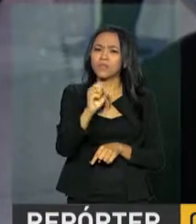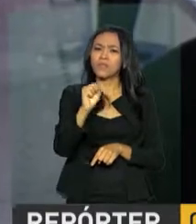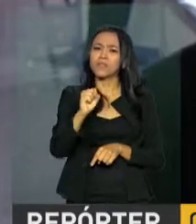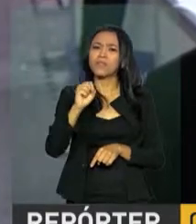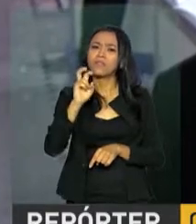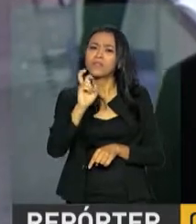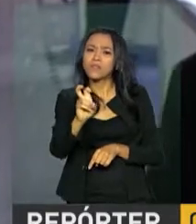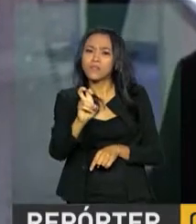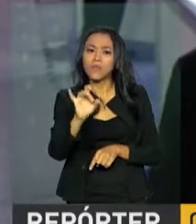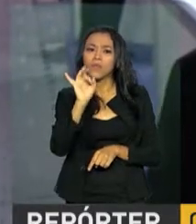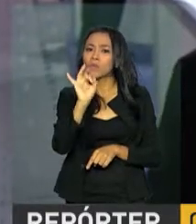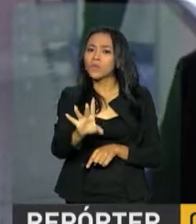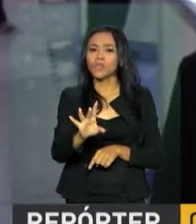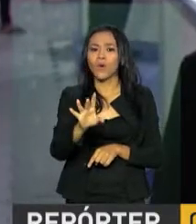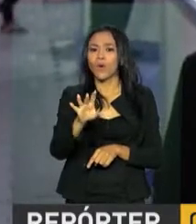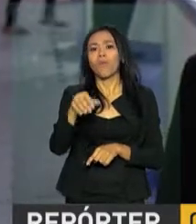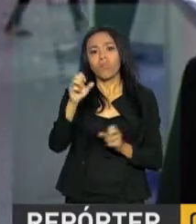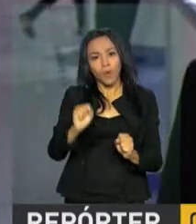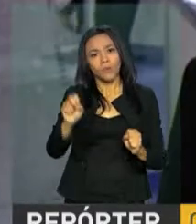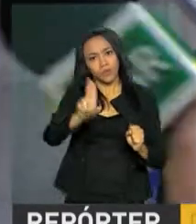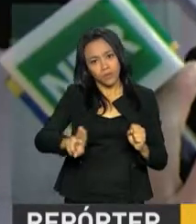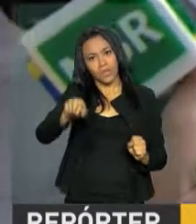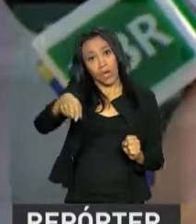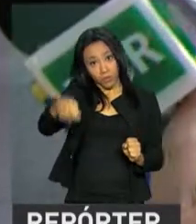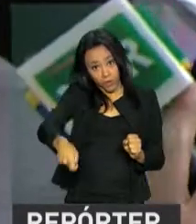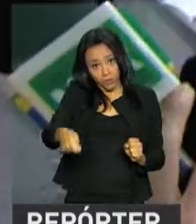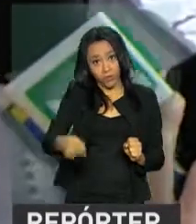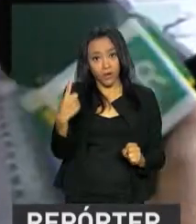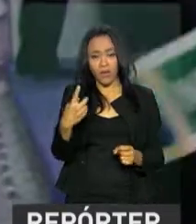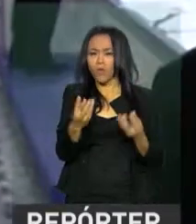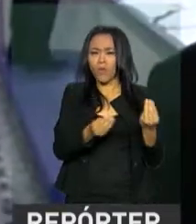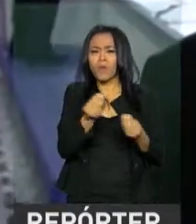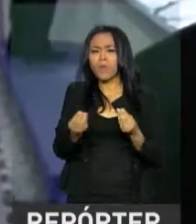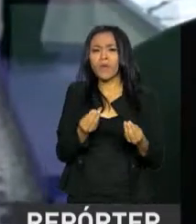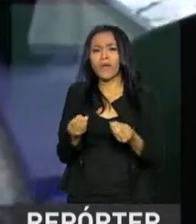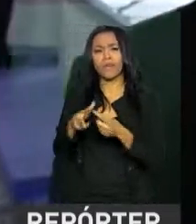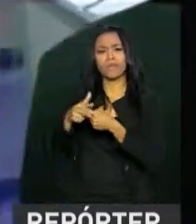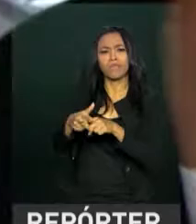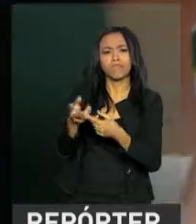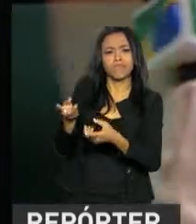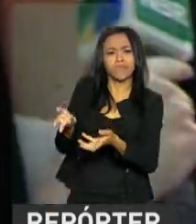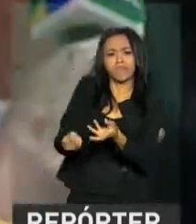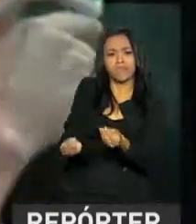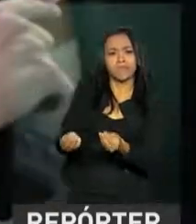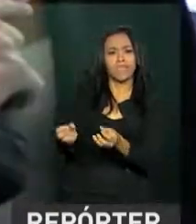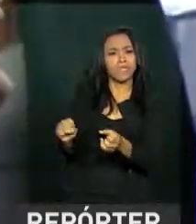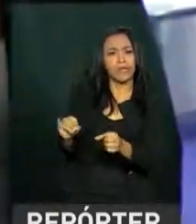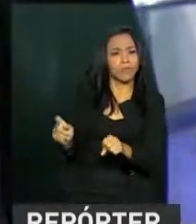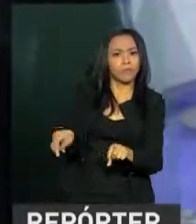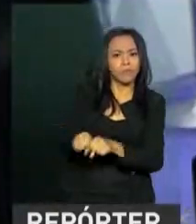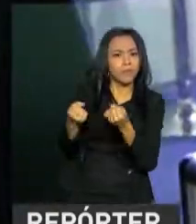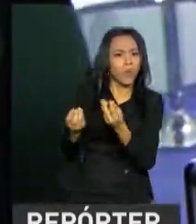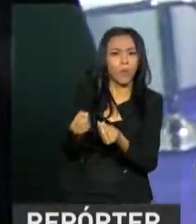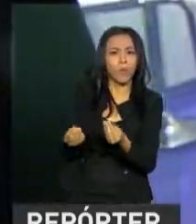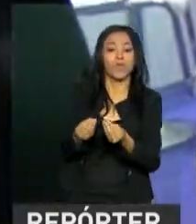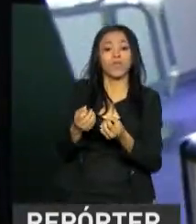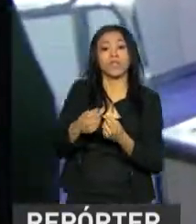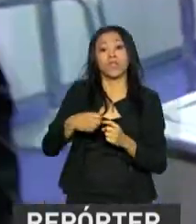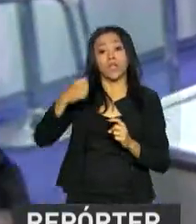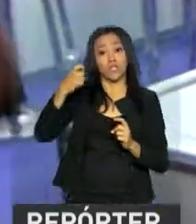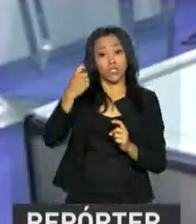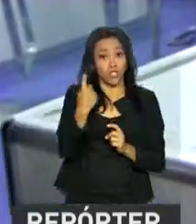não consegue construir sua casa sem esse equipamento. Como é que é a manutenção desse equipamento? A manutenção, ela ocorre de